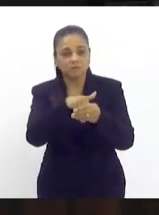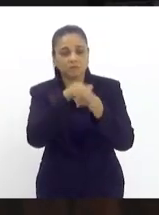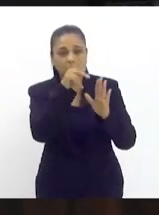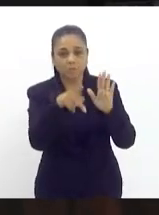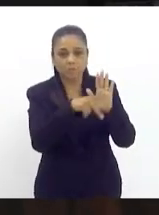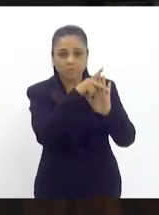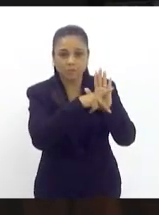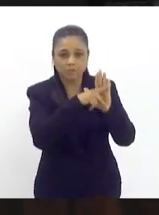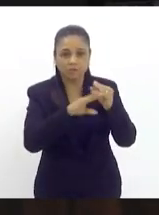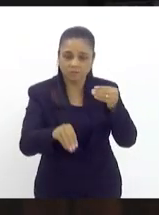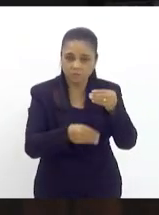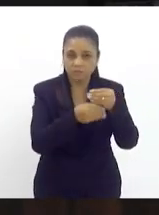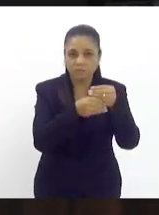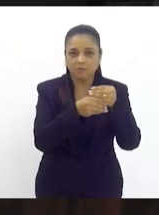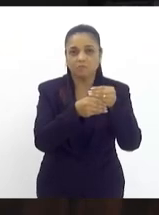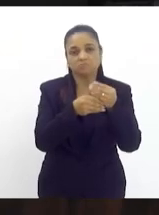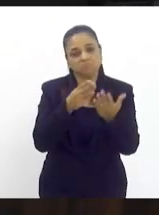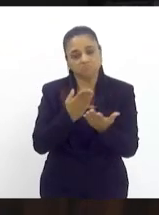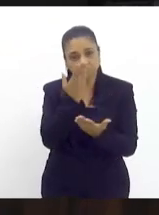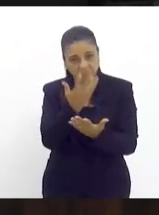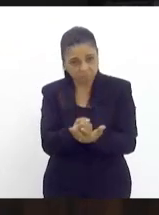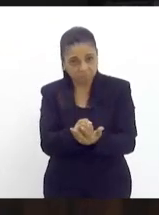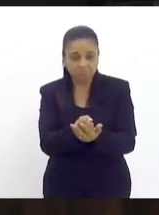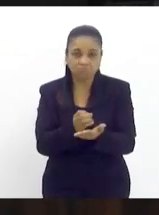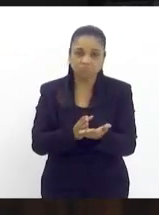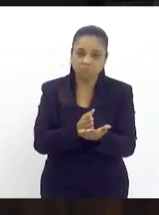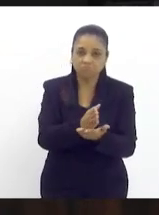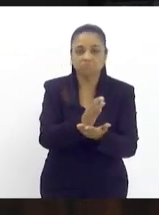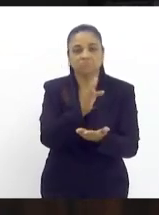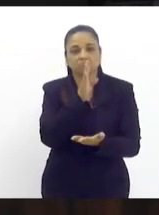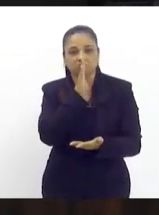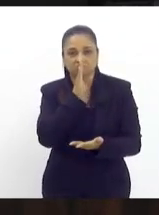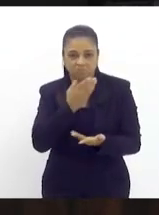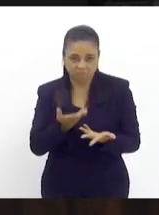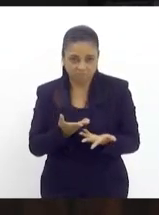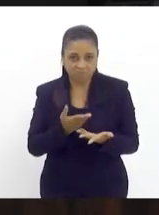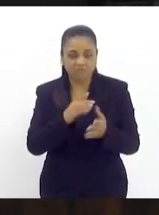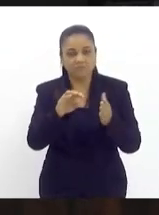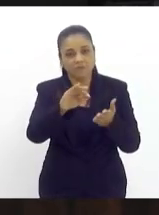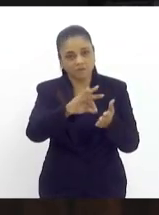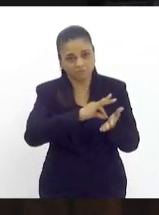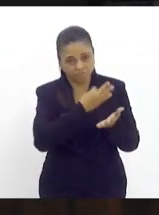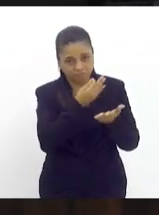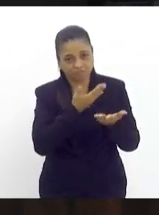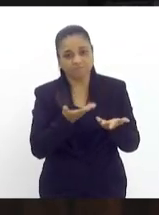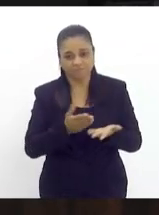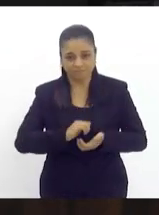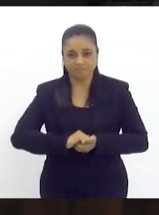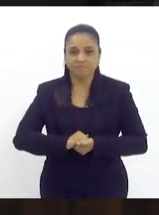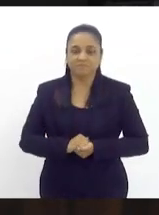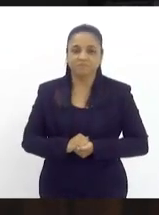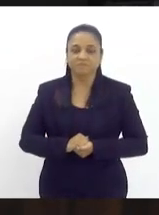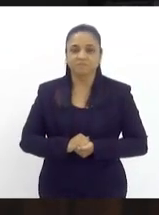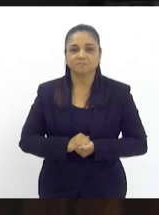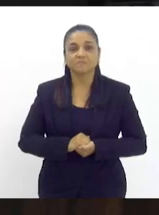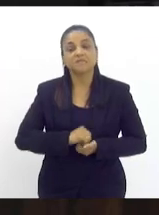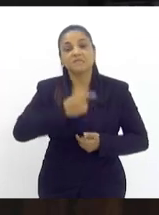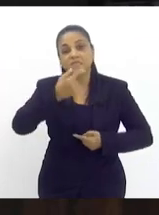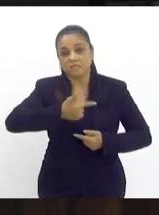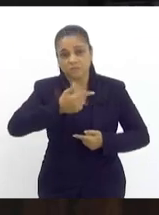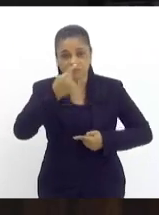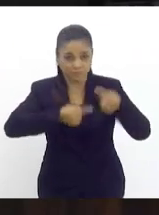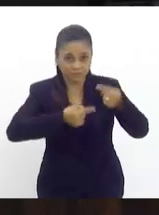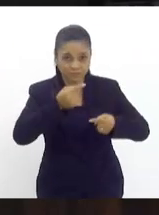projeto assim emendado senhores que a própria irmã Deus como estão aprovado e vai a redação do vencido para segunda